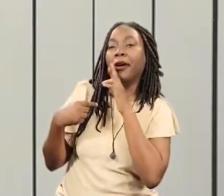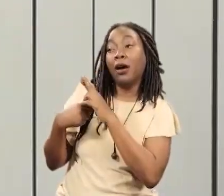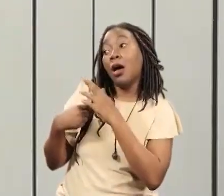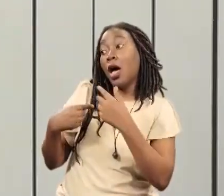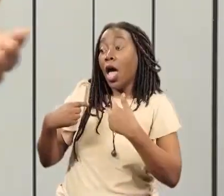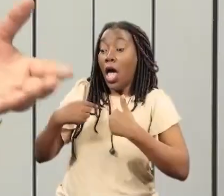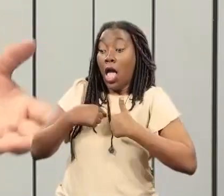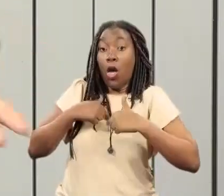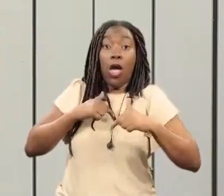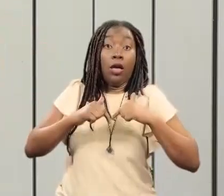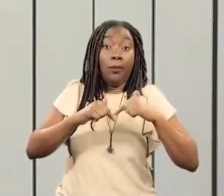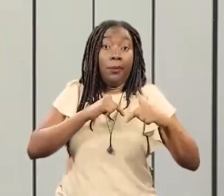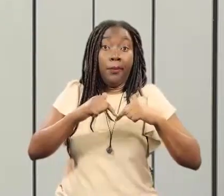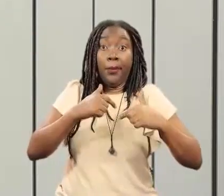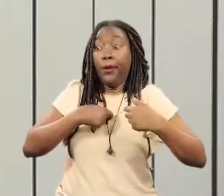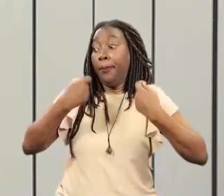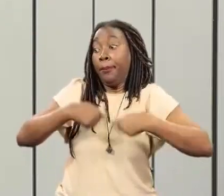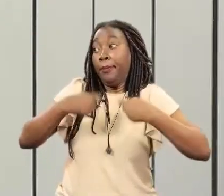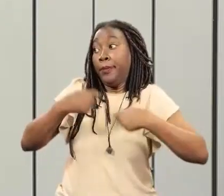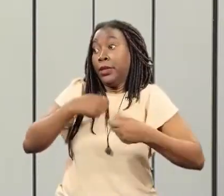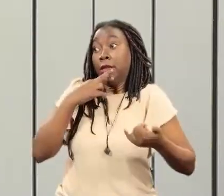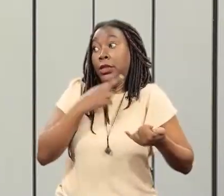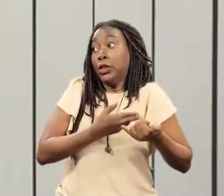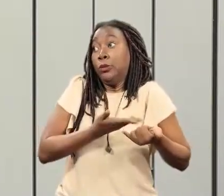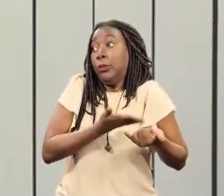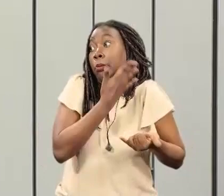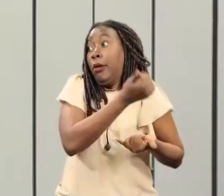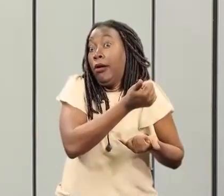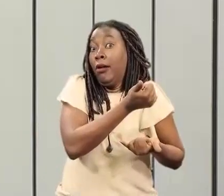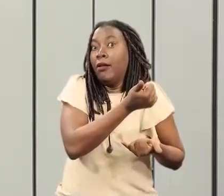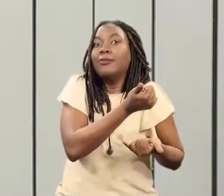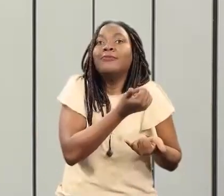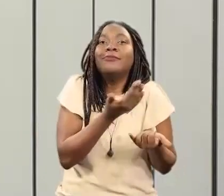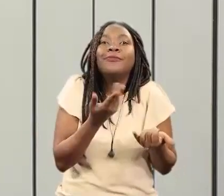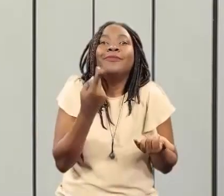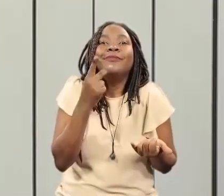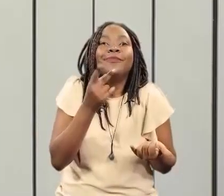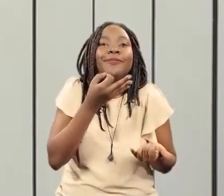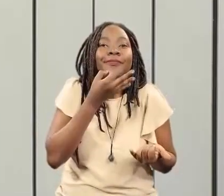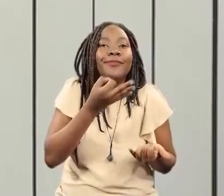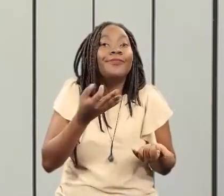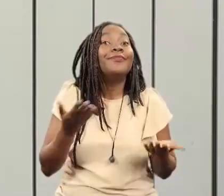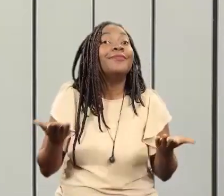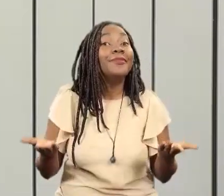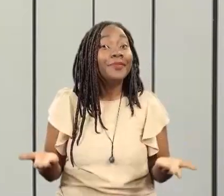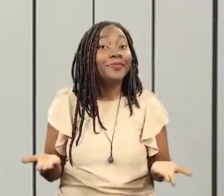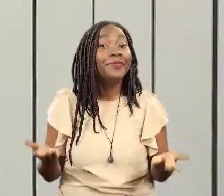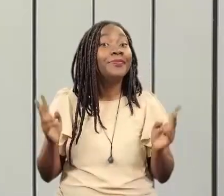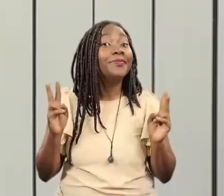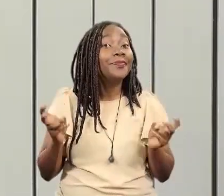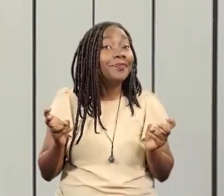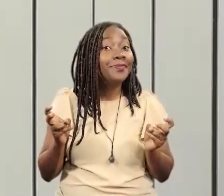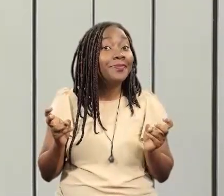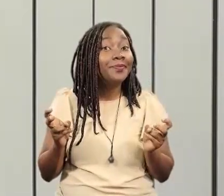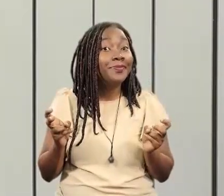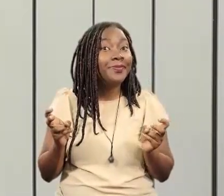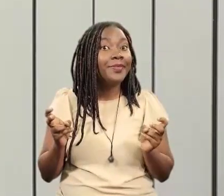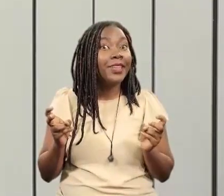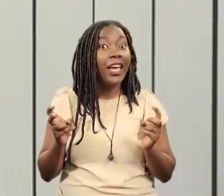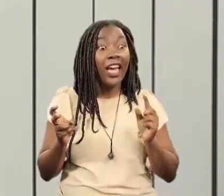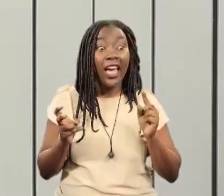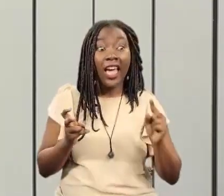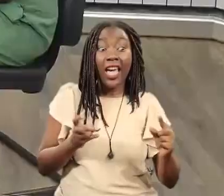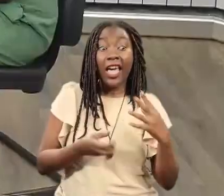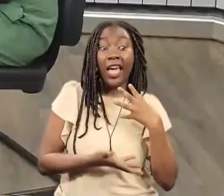estou trabalhando, eu preciso responder. E aí, qual é o seu ponto de vista sobre? Faço o que eu